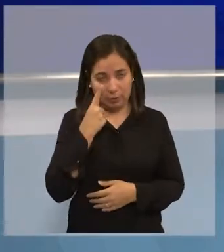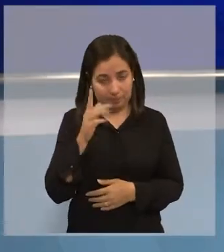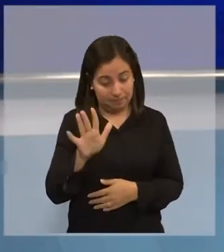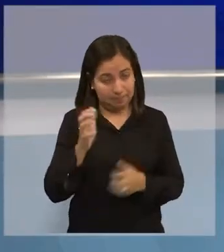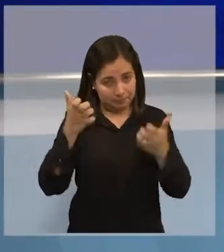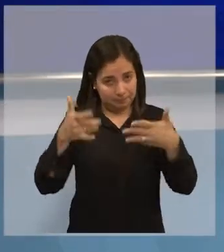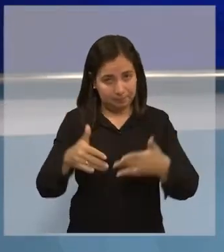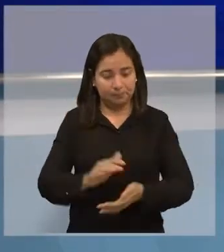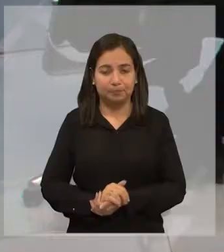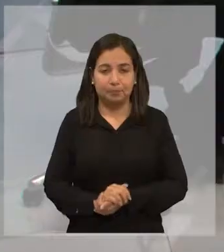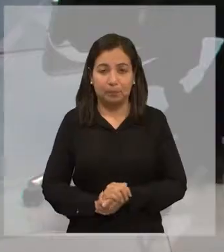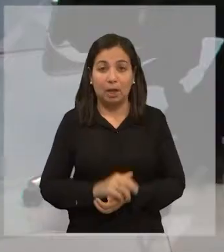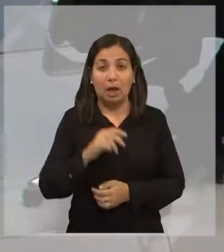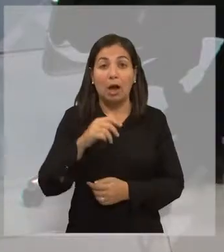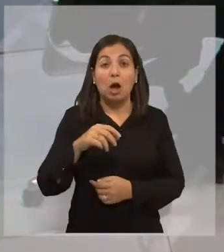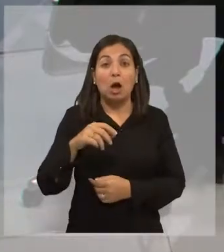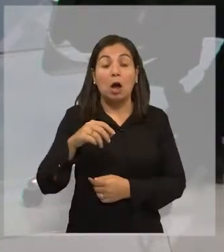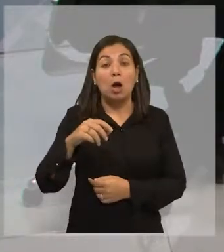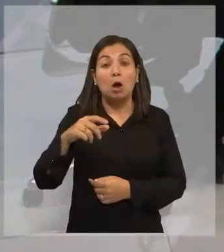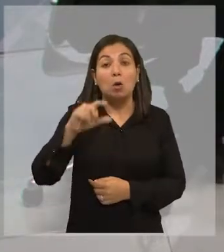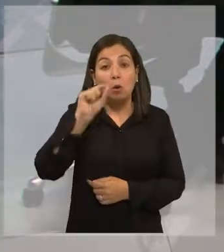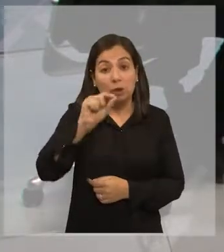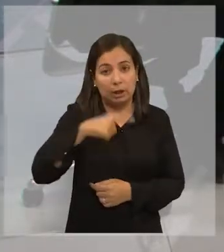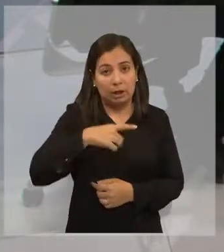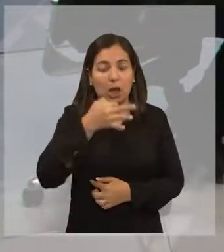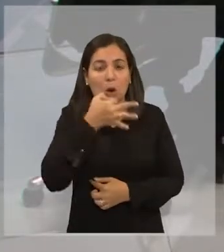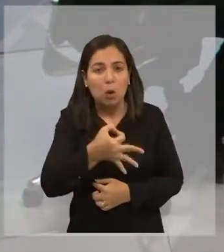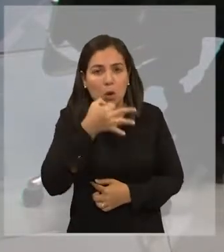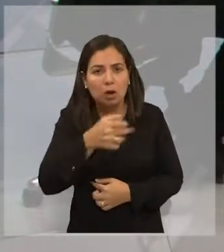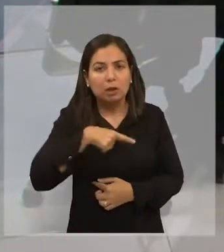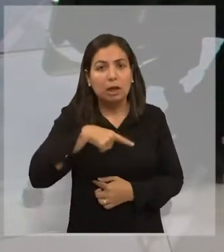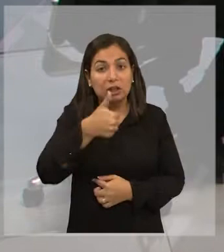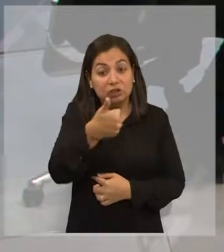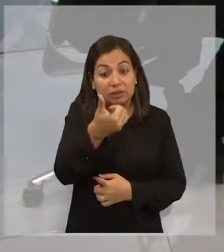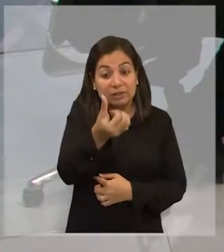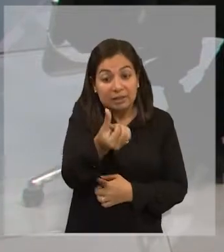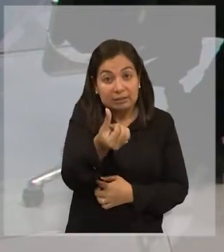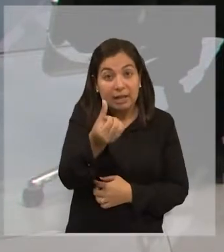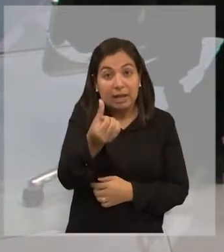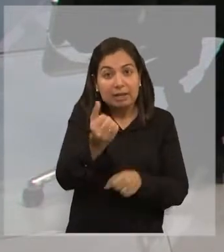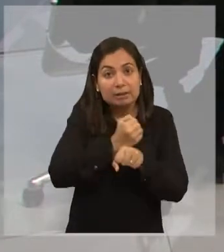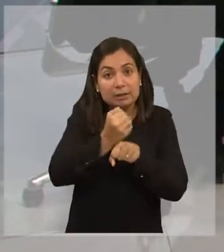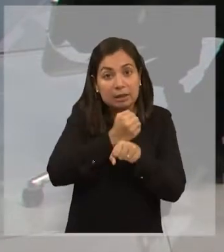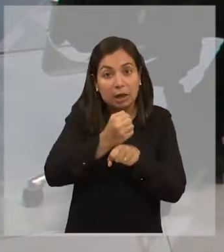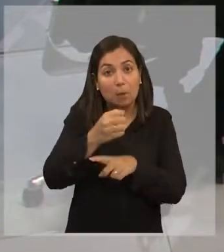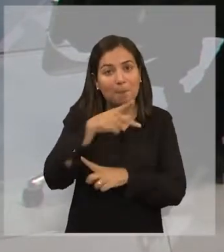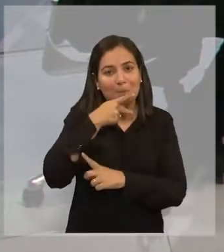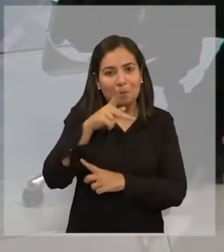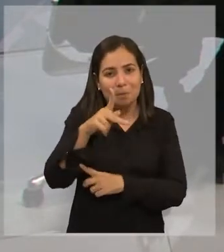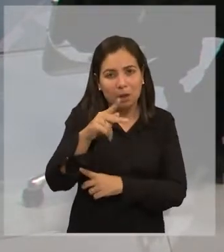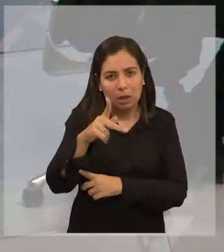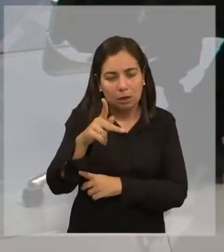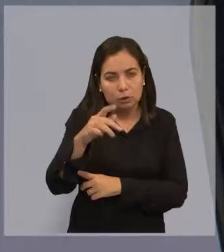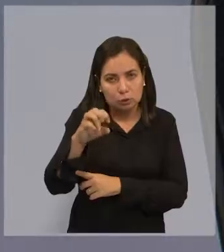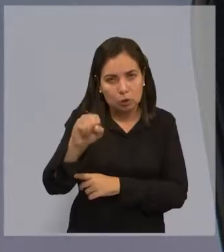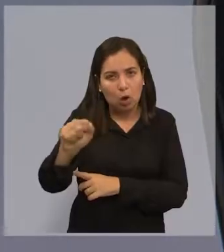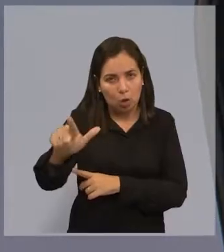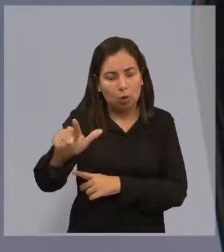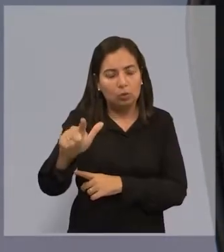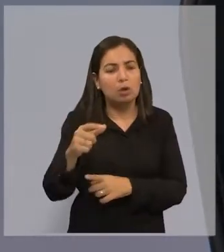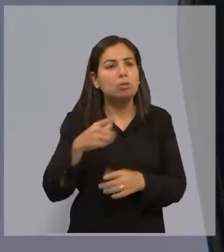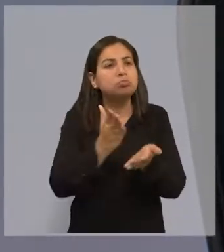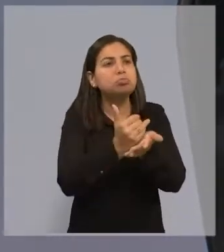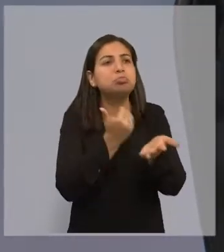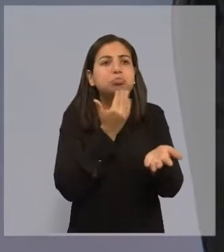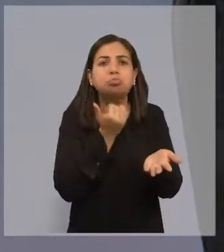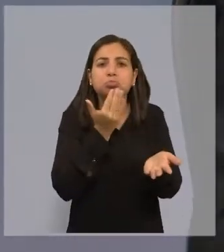aqui. O pessoal que está defendendo esse argumento passou 16 anos no poder. Não conseguiu cobrar. Por exemplo, vai cobrar da